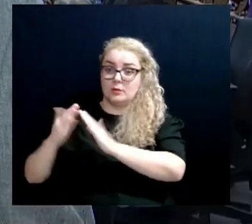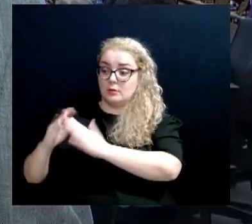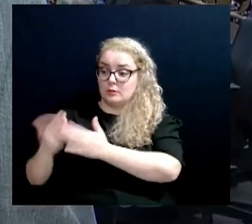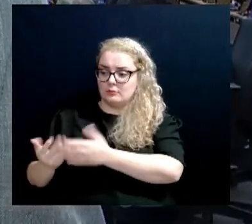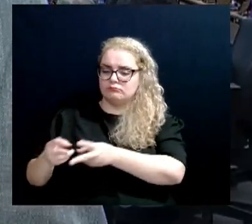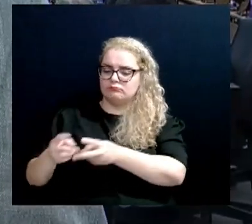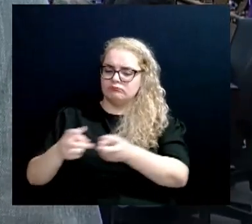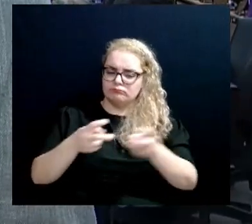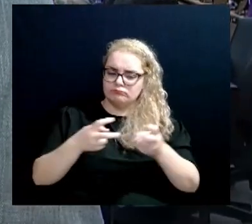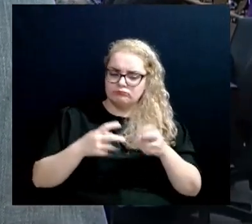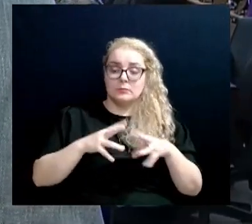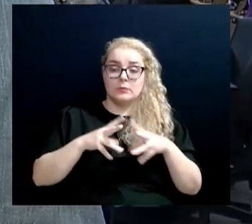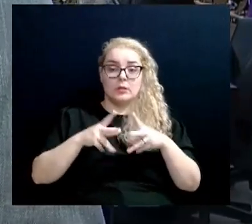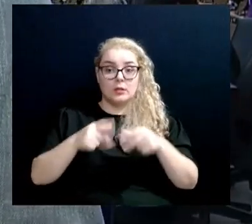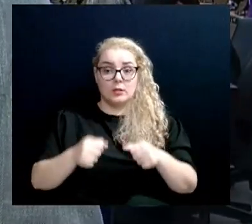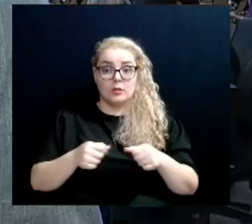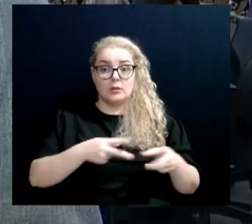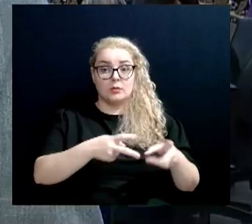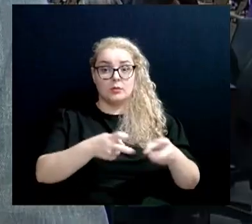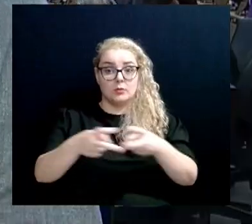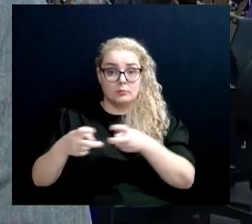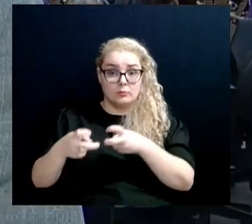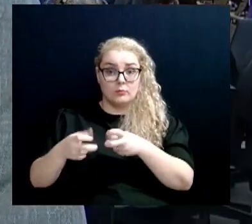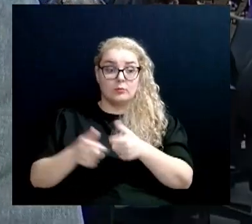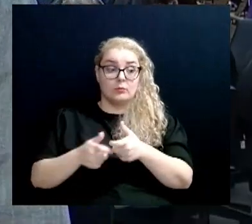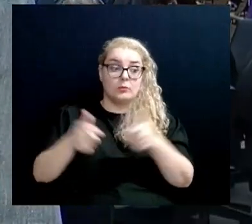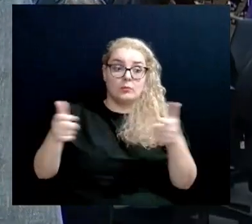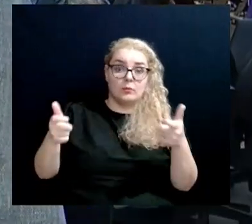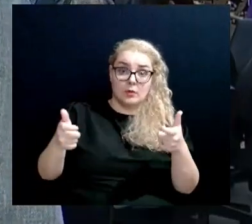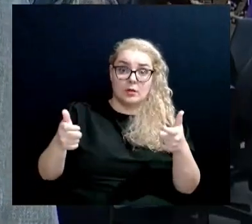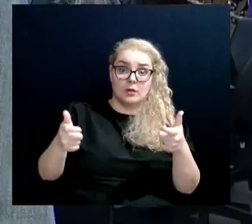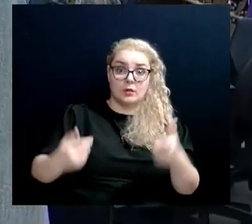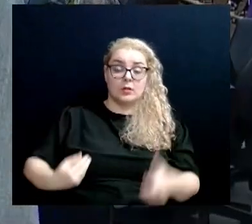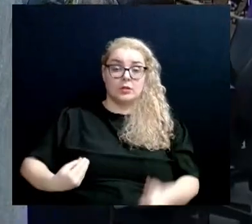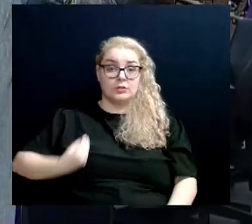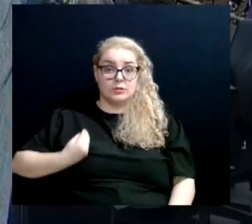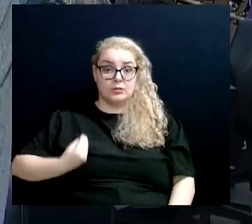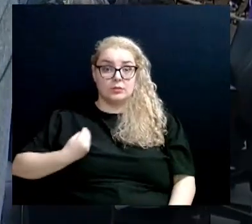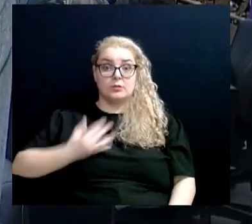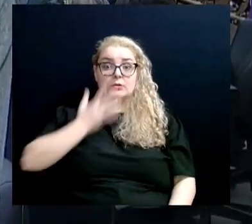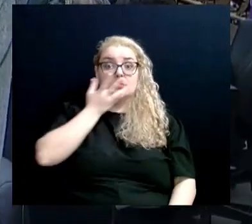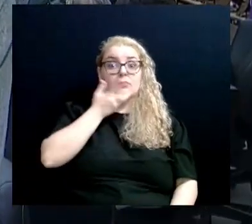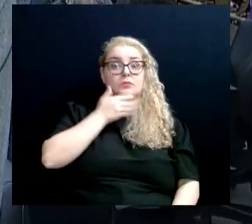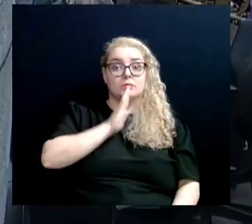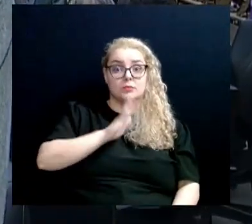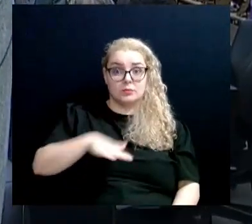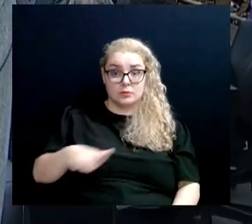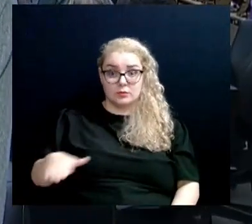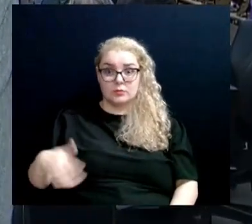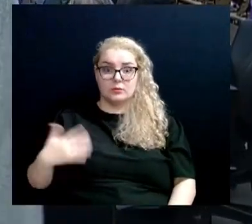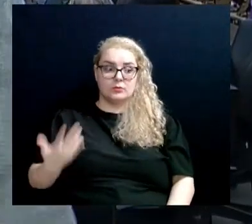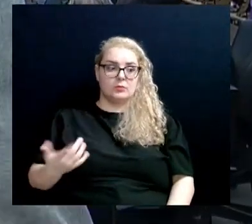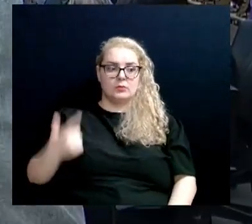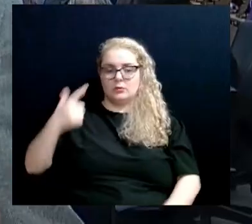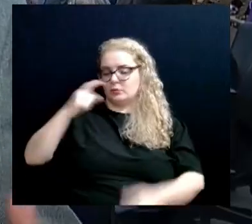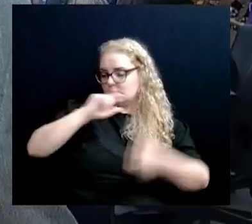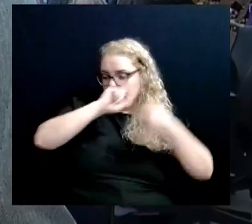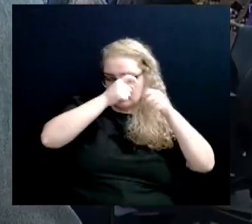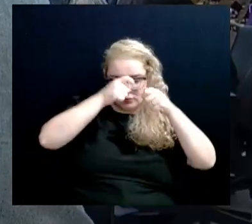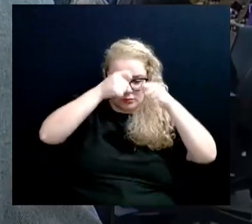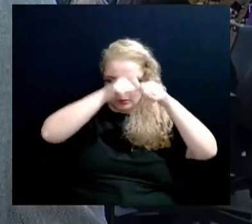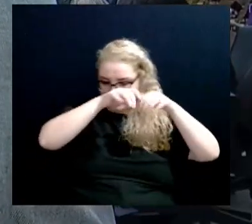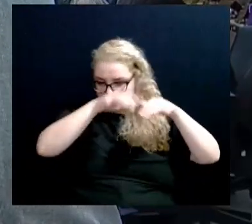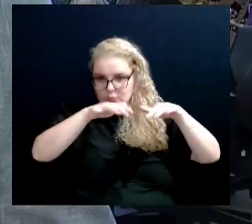toda uma percepção cada vez maior da presença de crianças com transtorno do espectro autista,